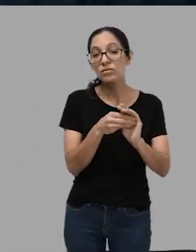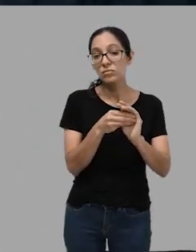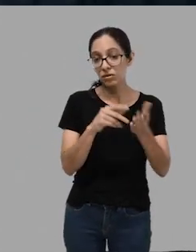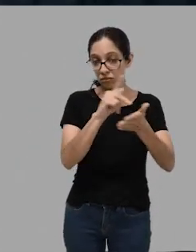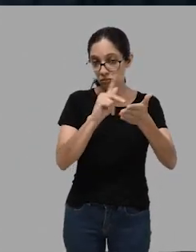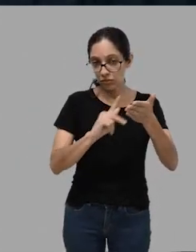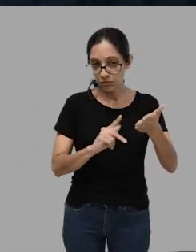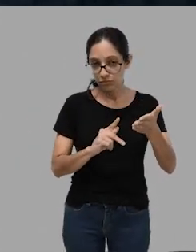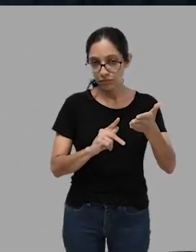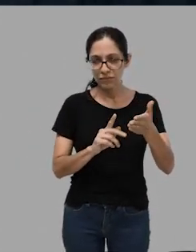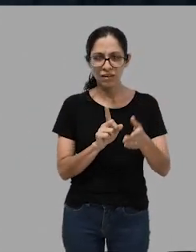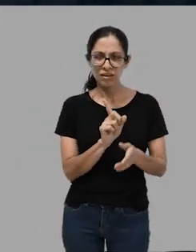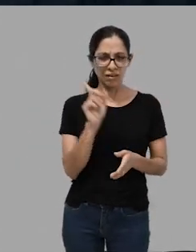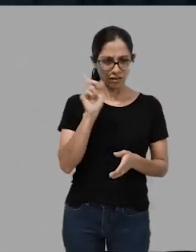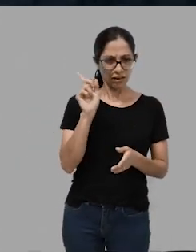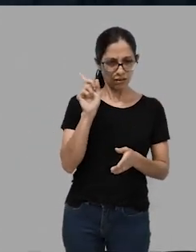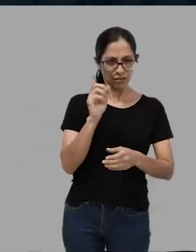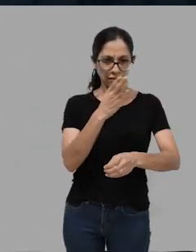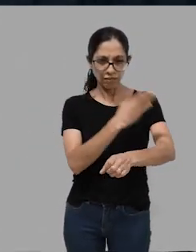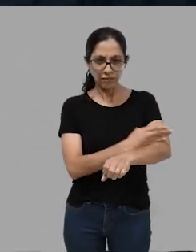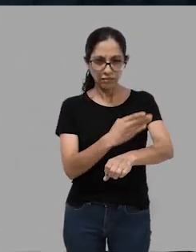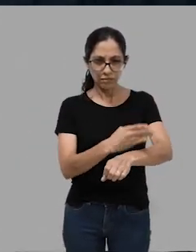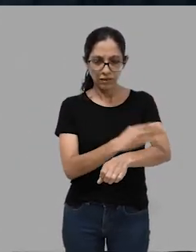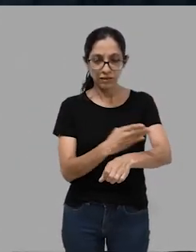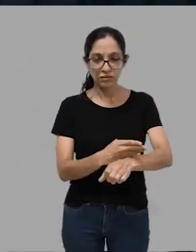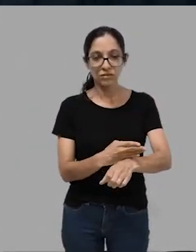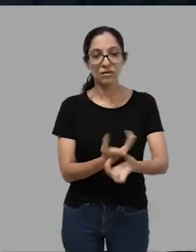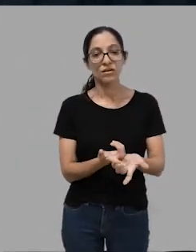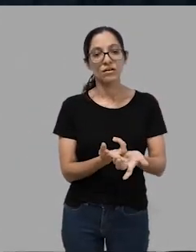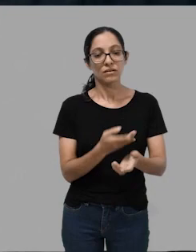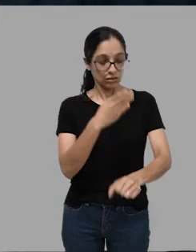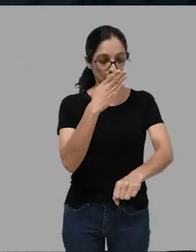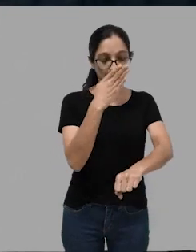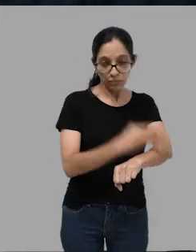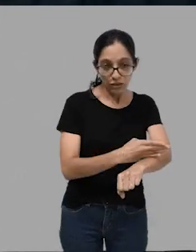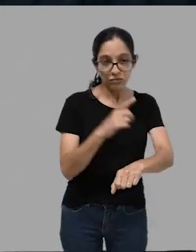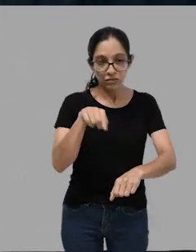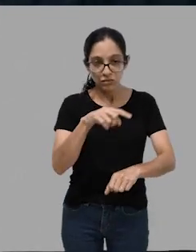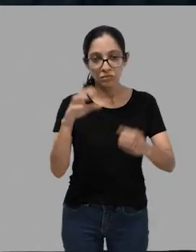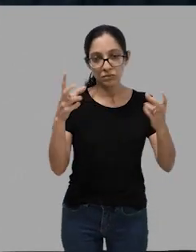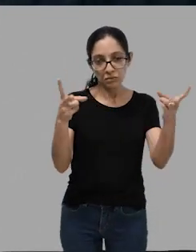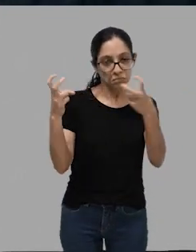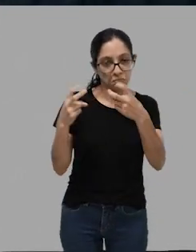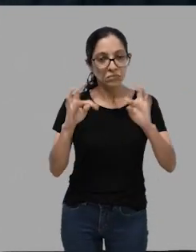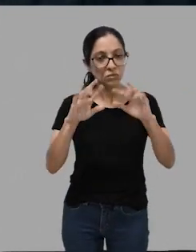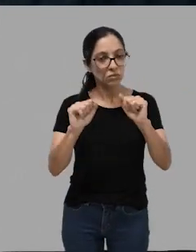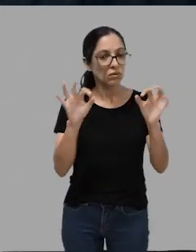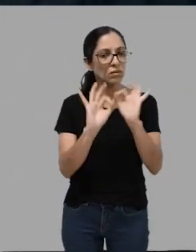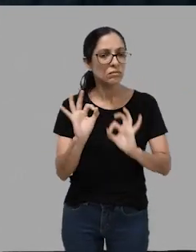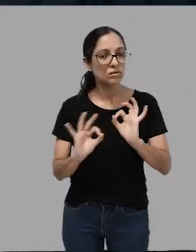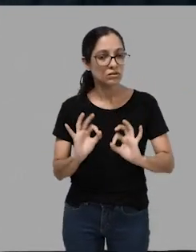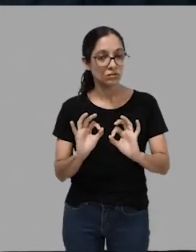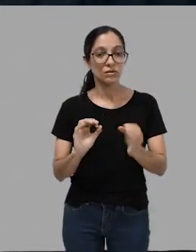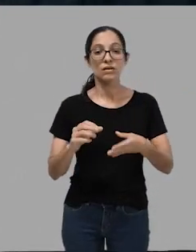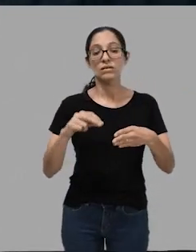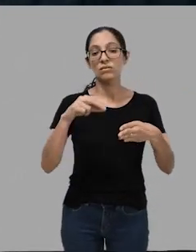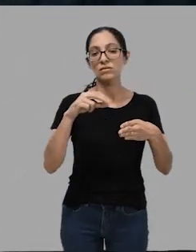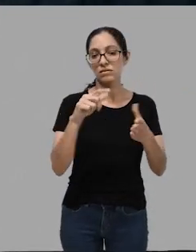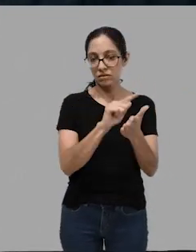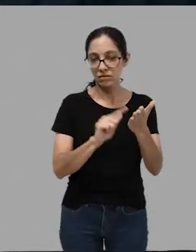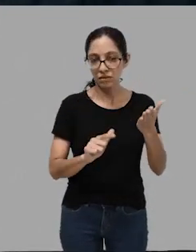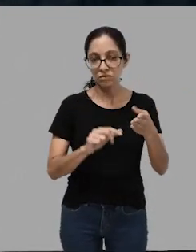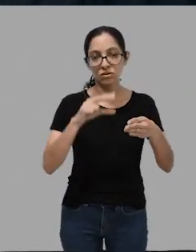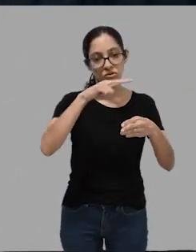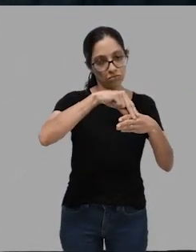Média isso é tudo arrumadinho a gente chama de expansão poética e a essa literatura de cordel obedece